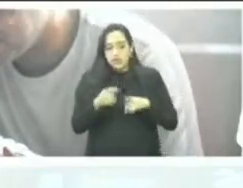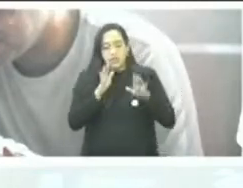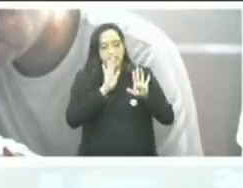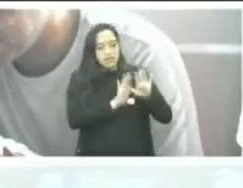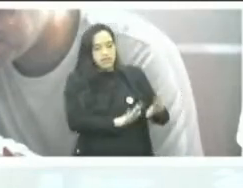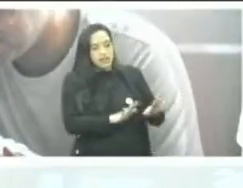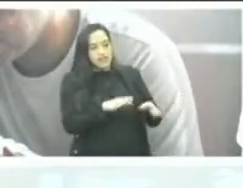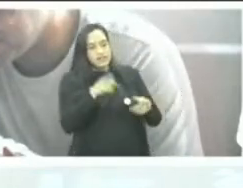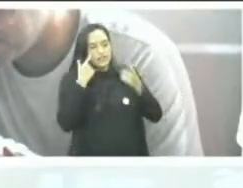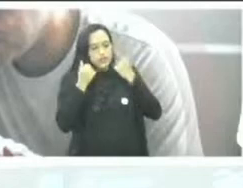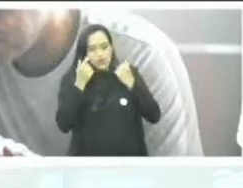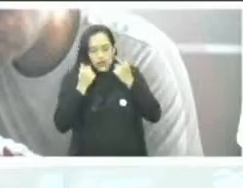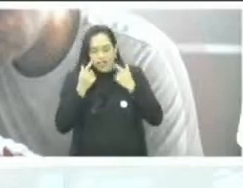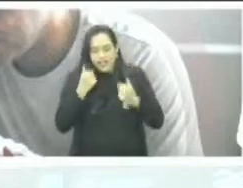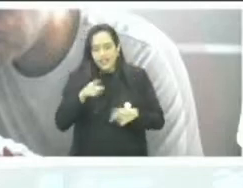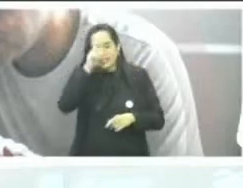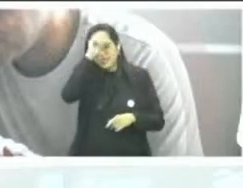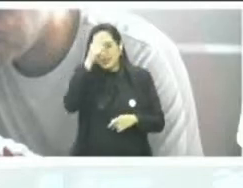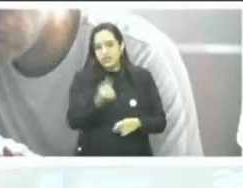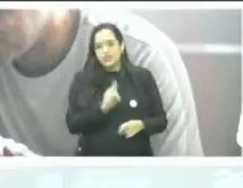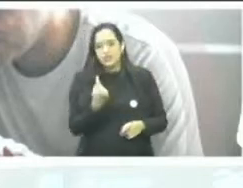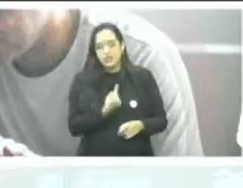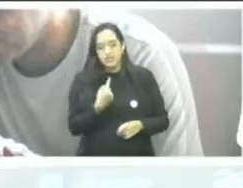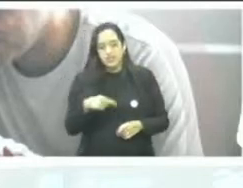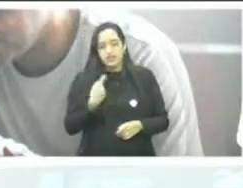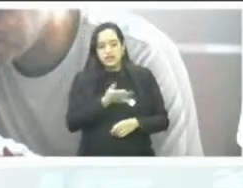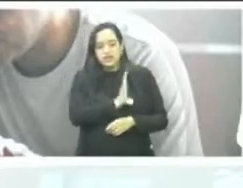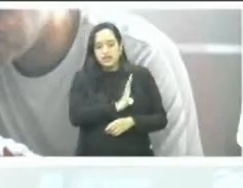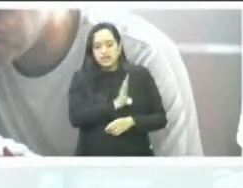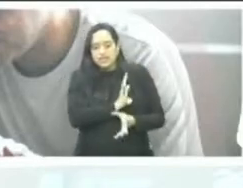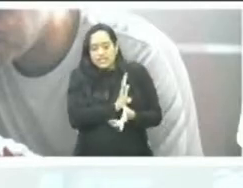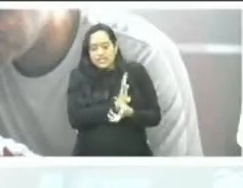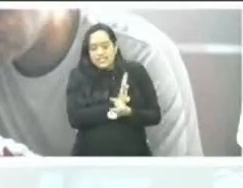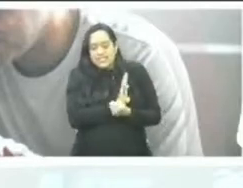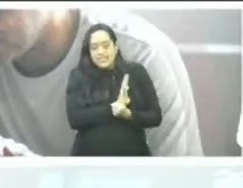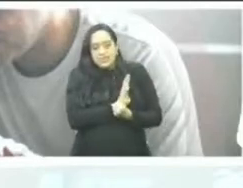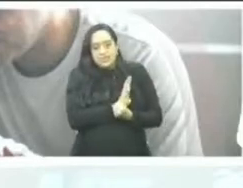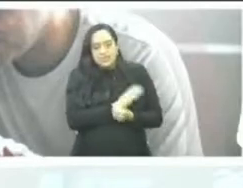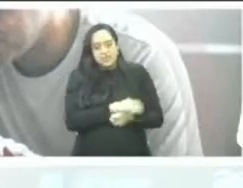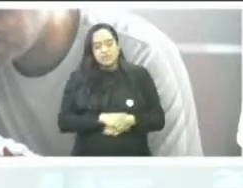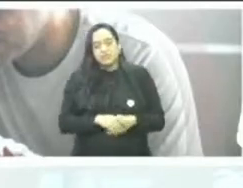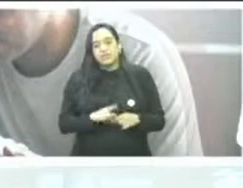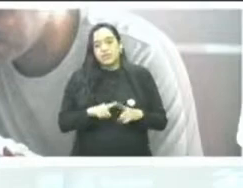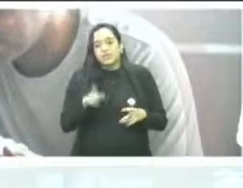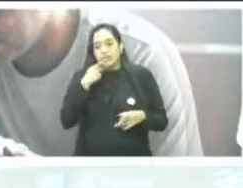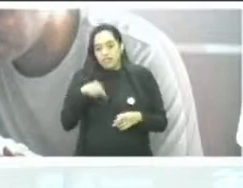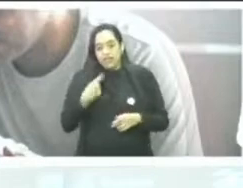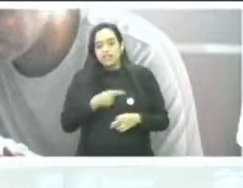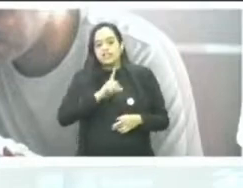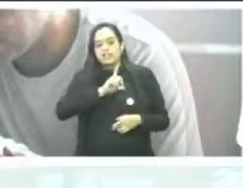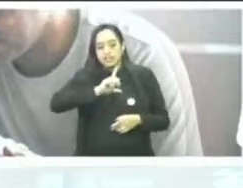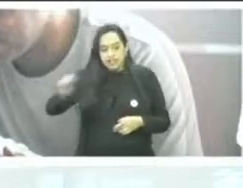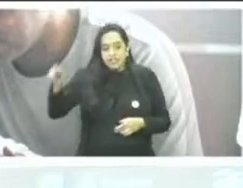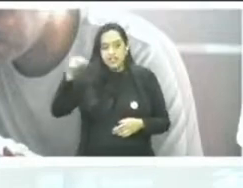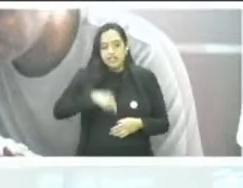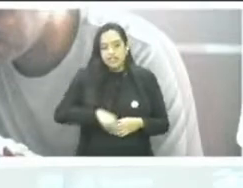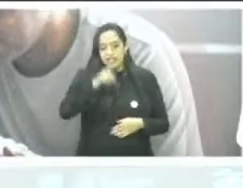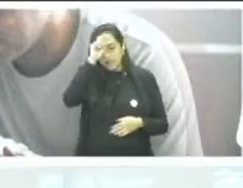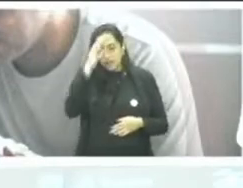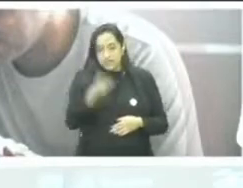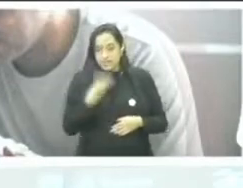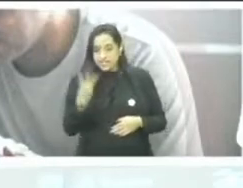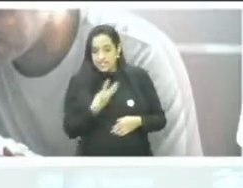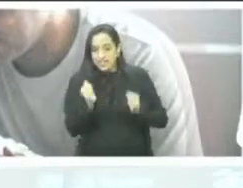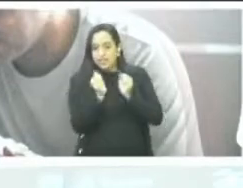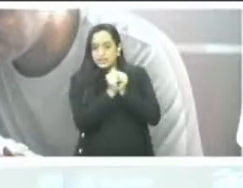chorando. E o nosso coração ficava muito apertado. Mas eu falava, a gente vai sair daqui, os três,